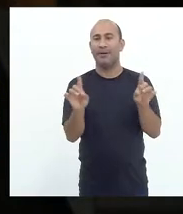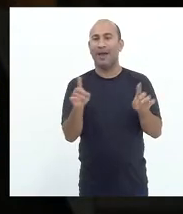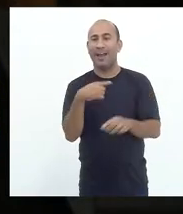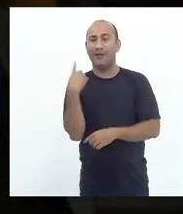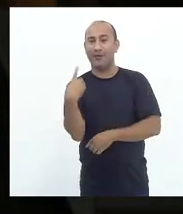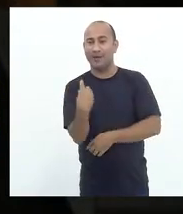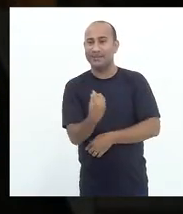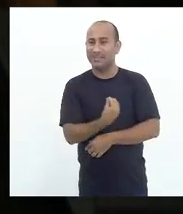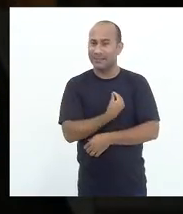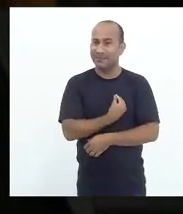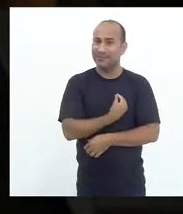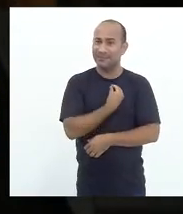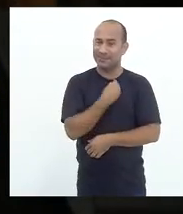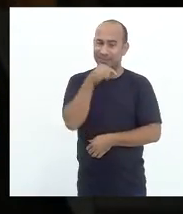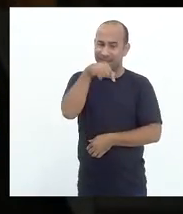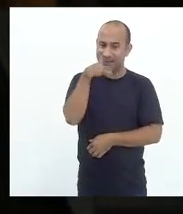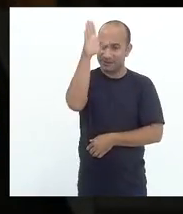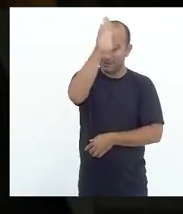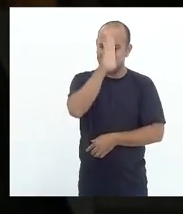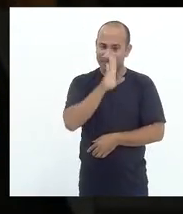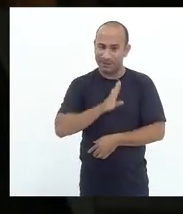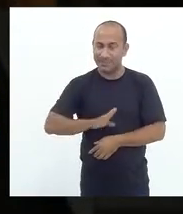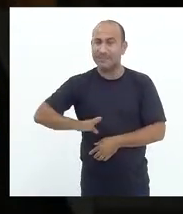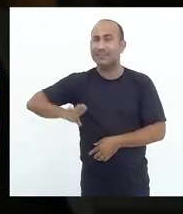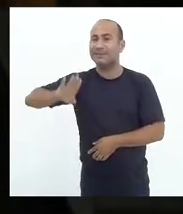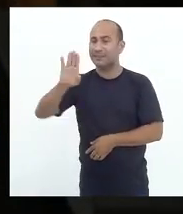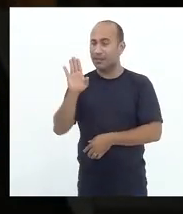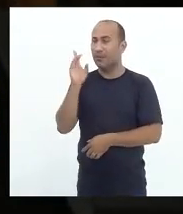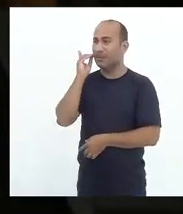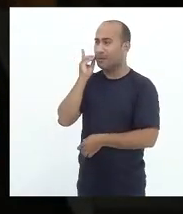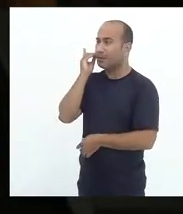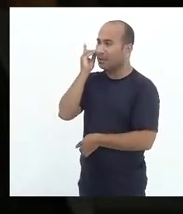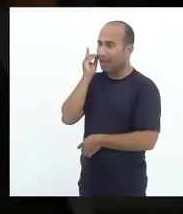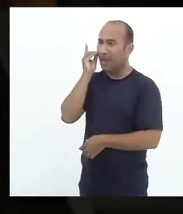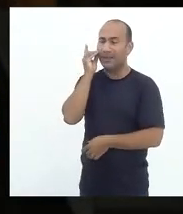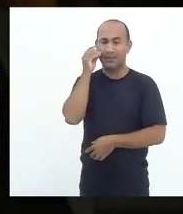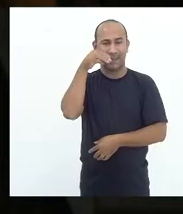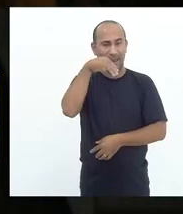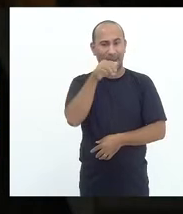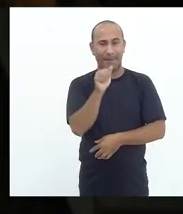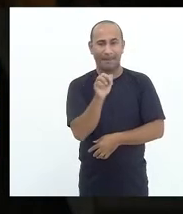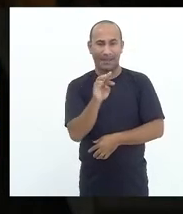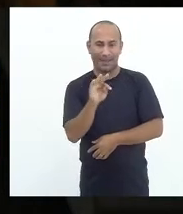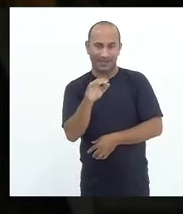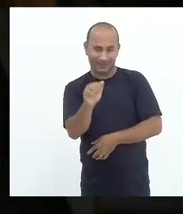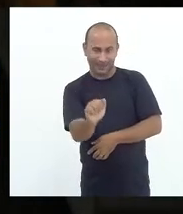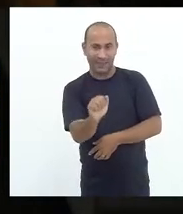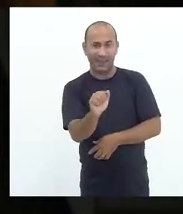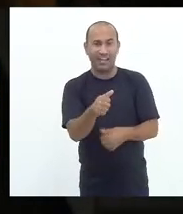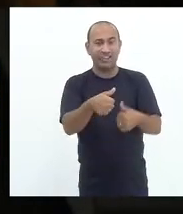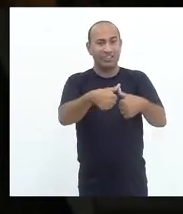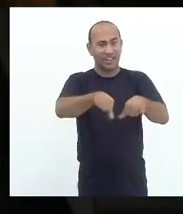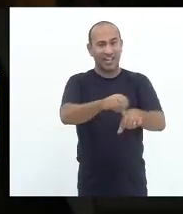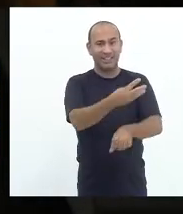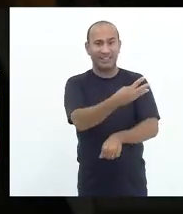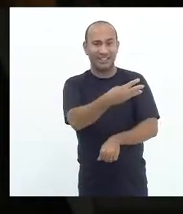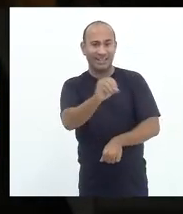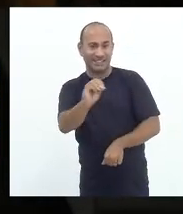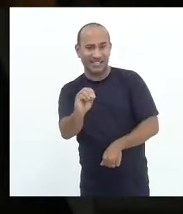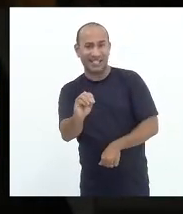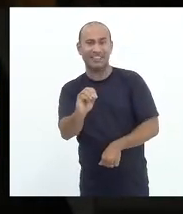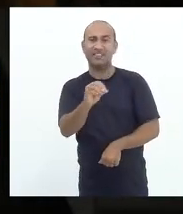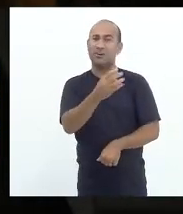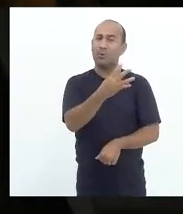de mortalidade no Brasil, deputada Marta Rocha, está ainda entre 300 e 400 pessoas por